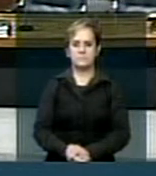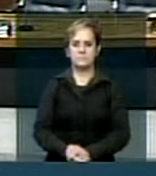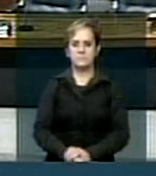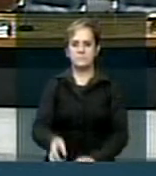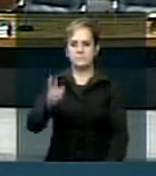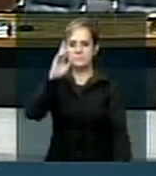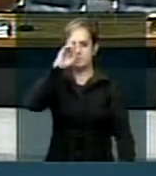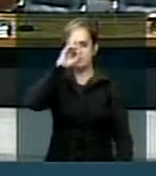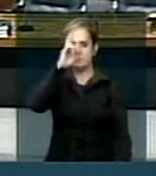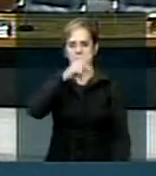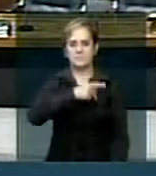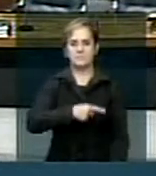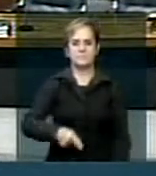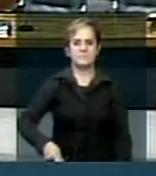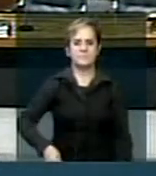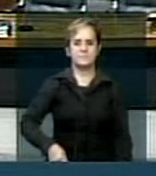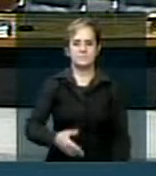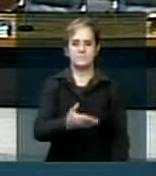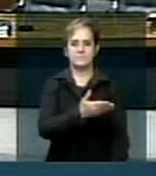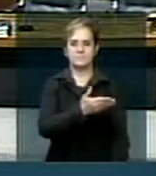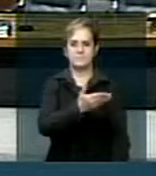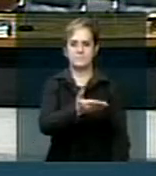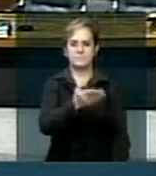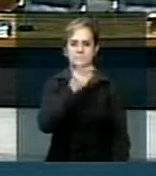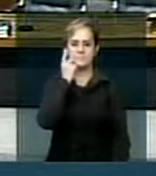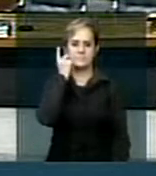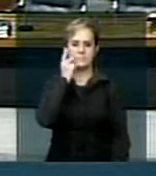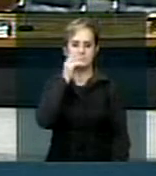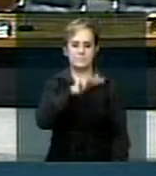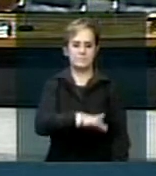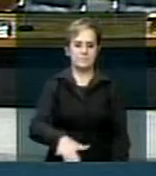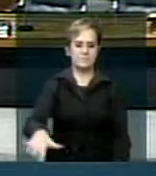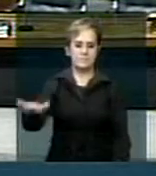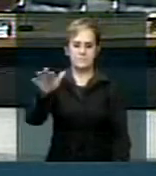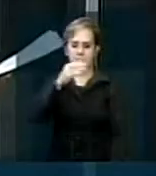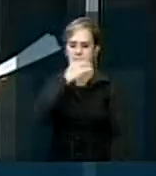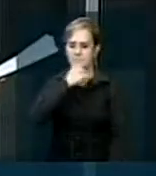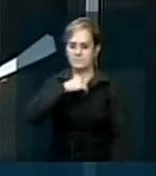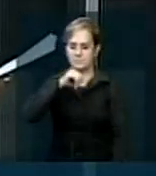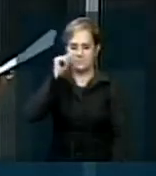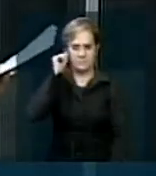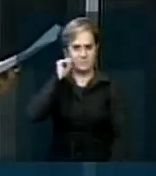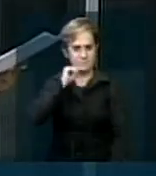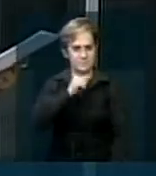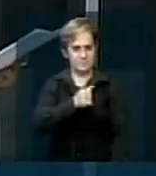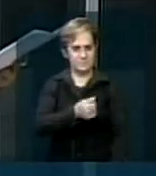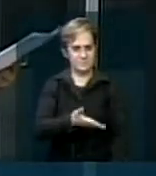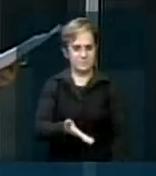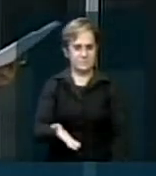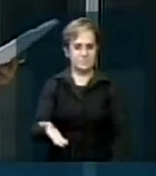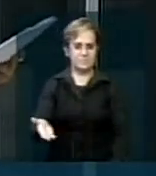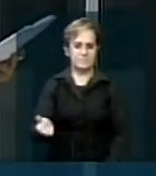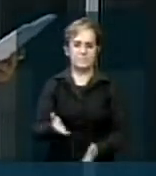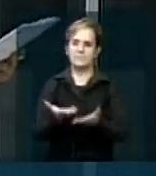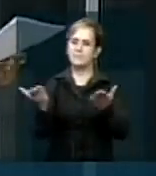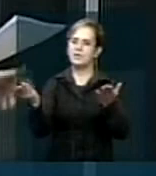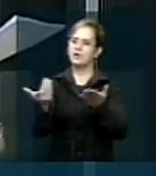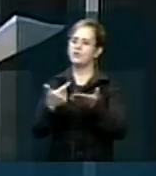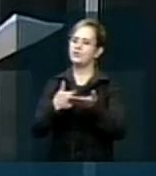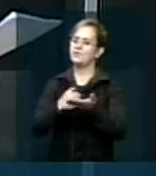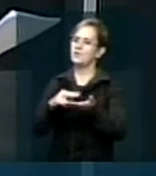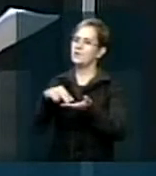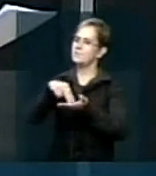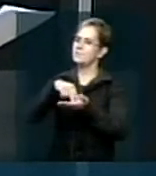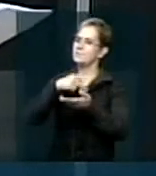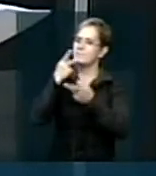Senhor presidente, senhores deputados, senhoras e senhores. Venho a esta tribuna para